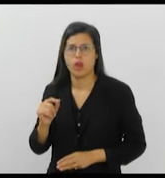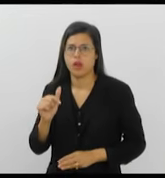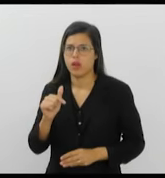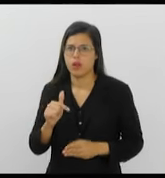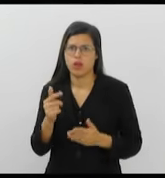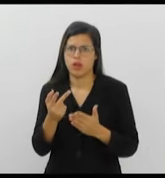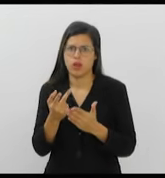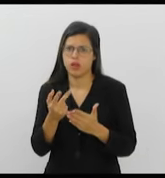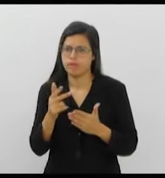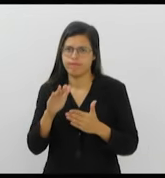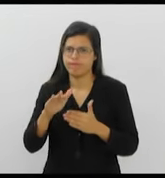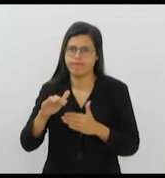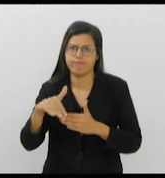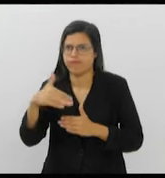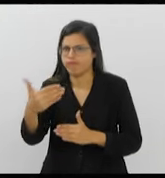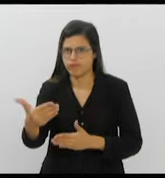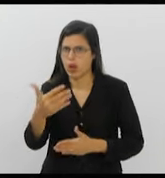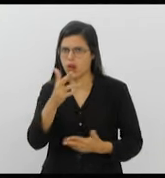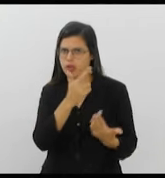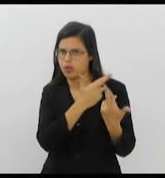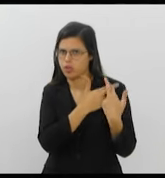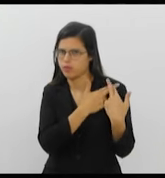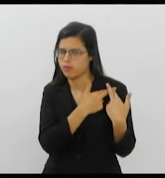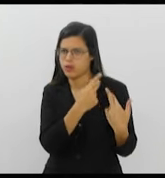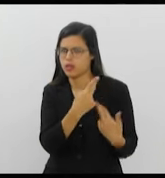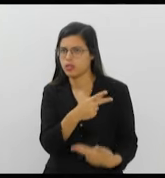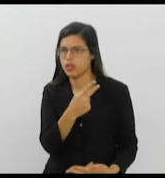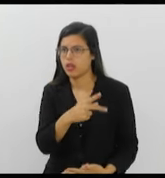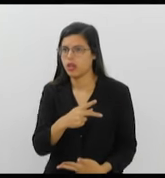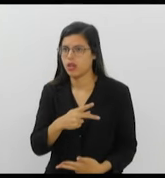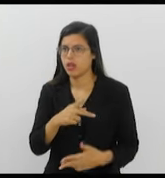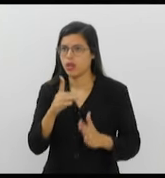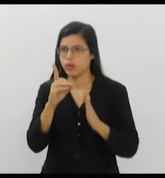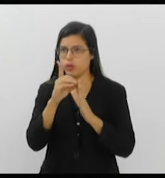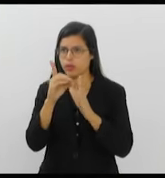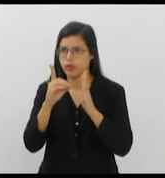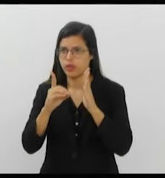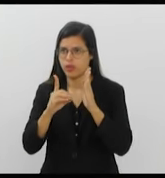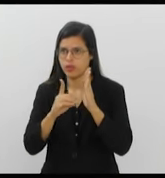a competência dele e declarou o decreto